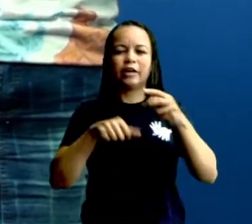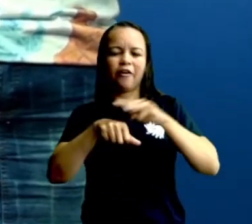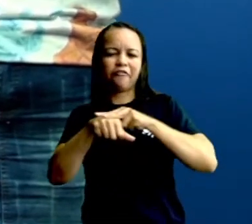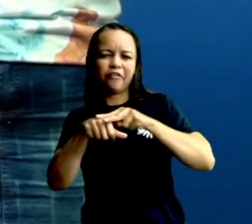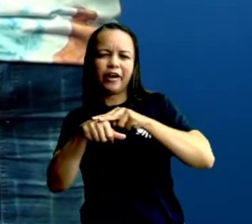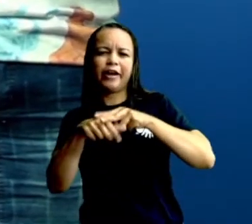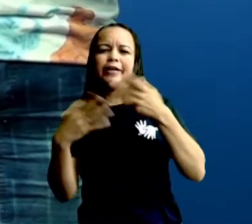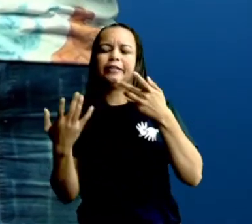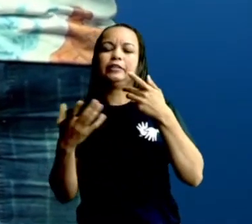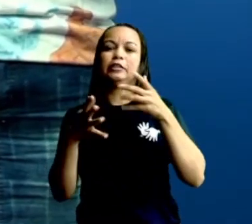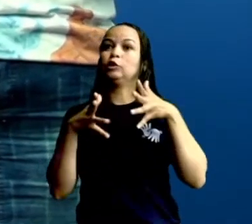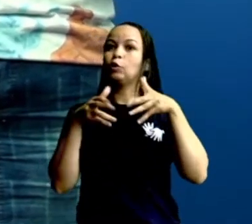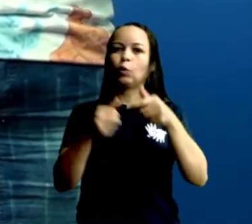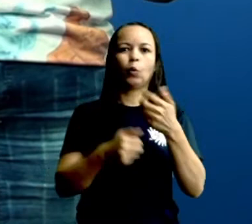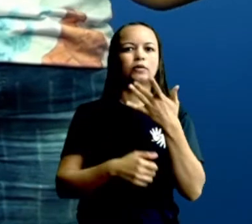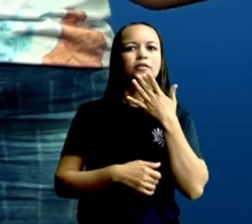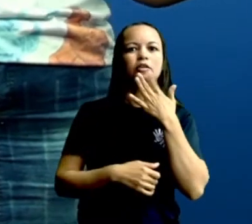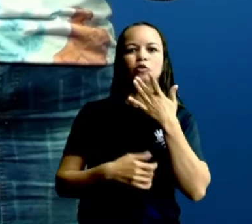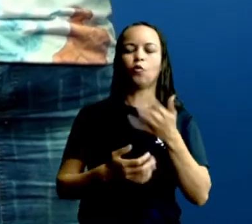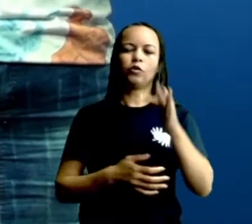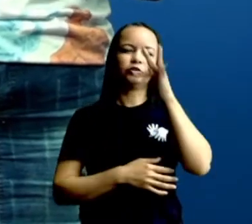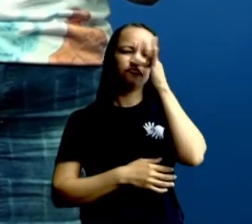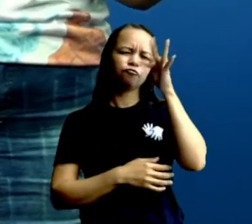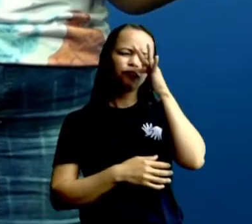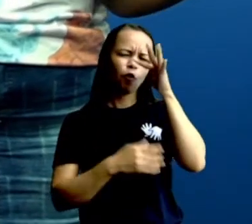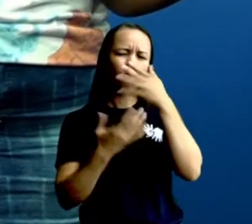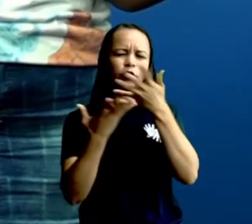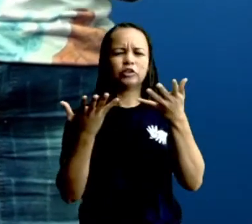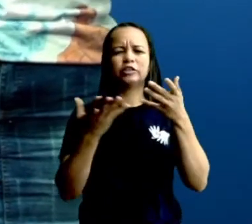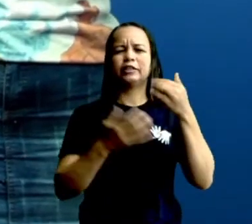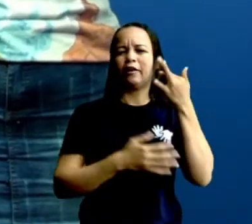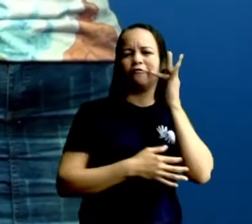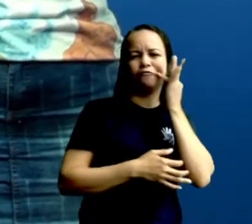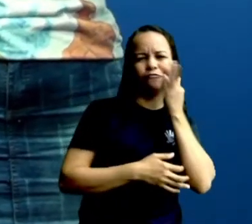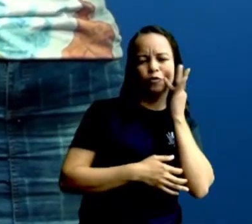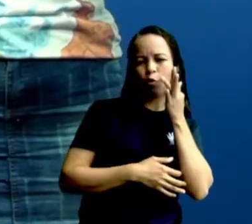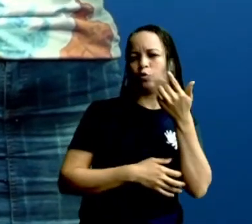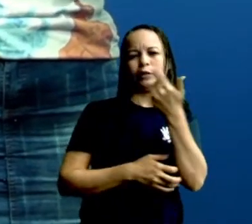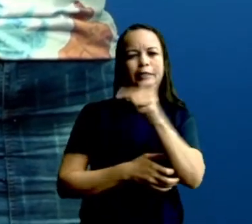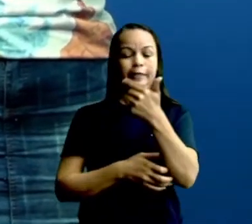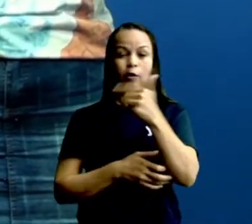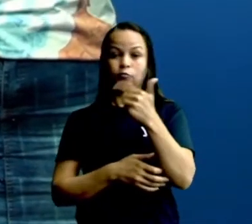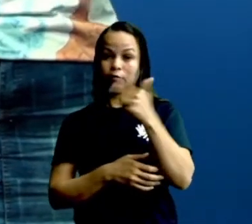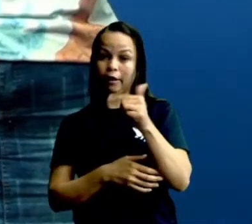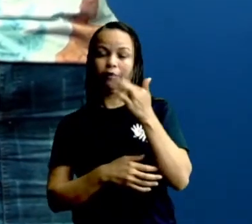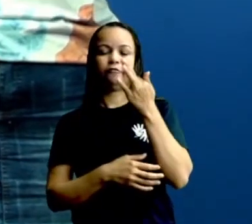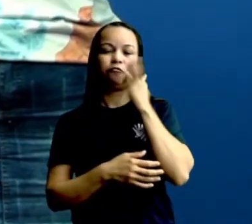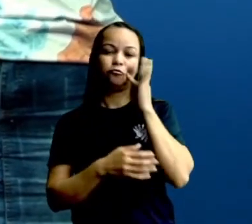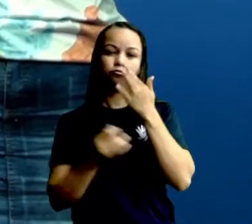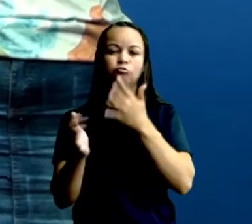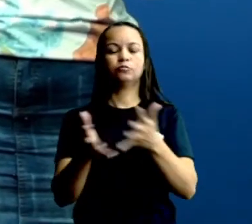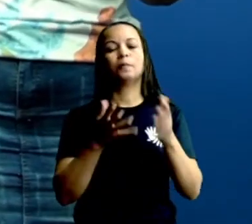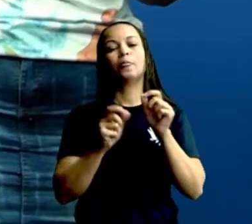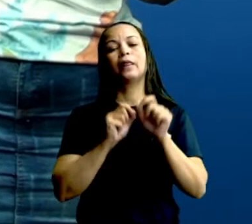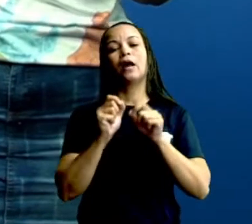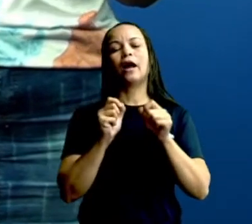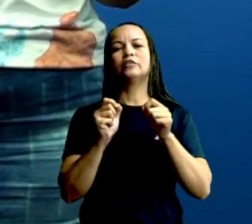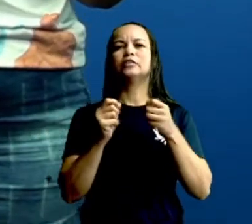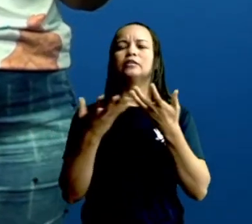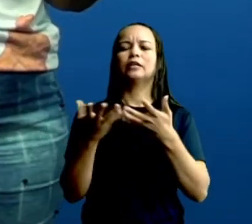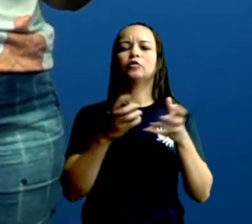plantas de todas as cores, flores, as que dão fruto, as que não dão fruto, as que servem